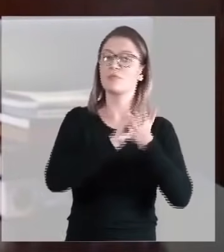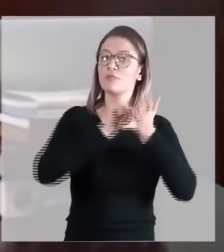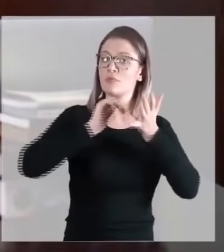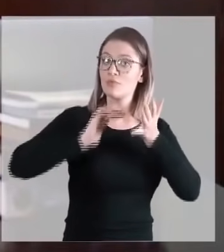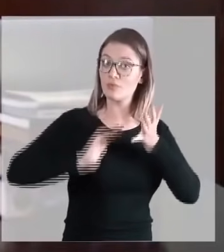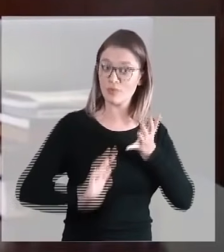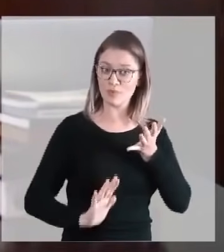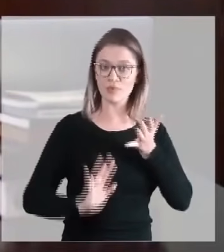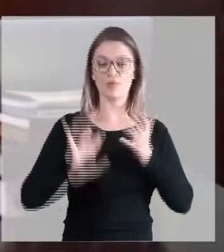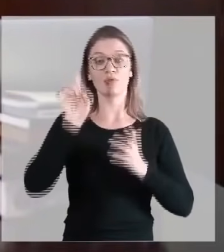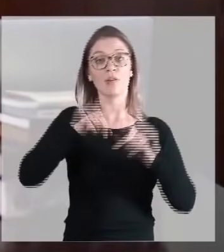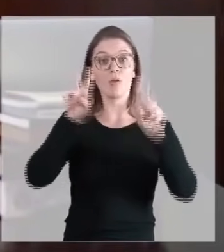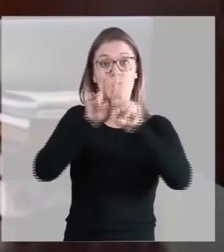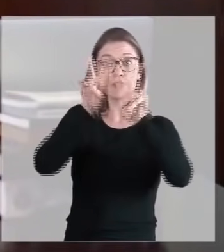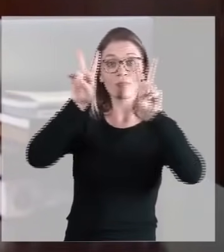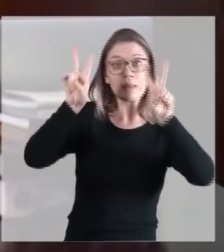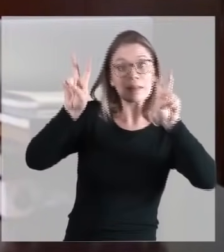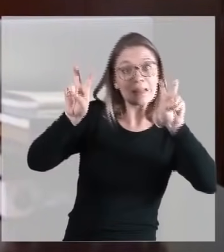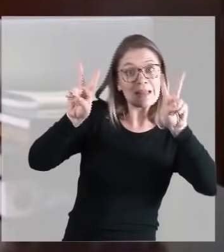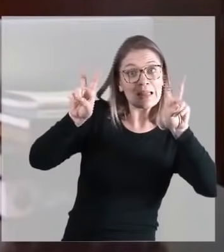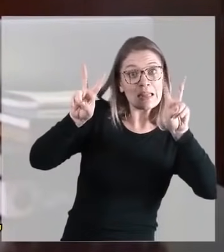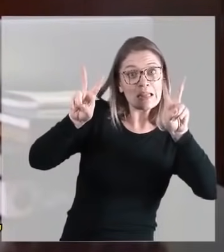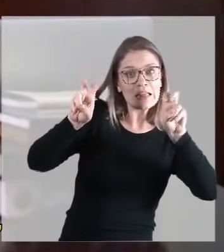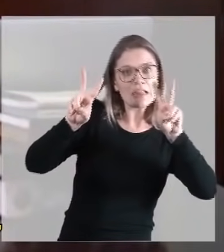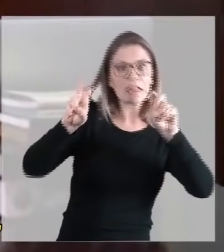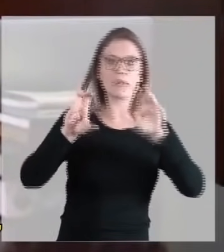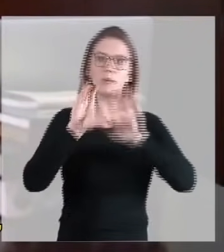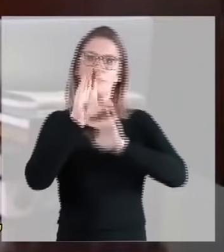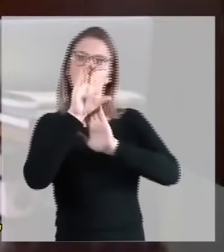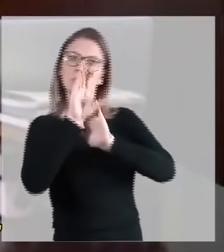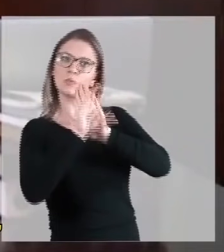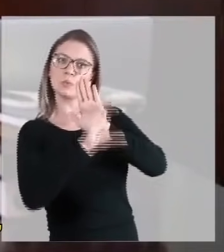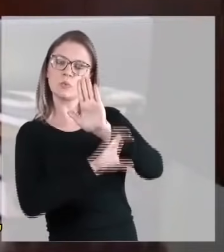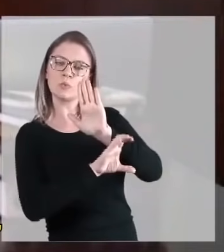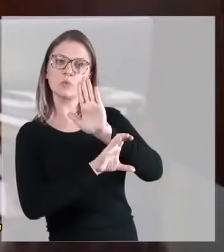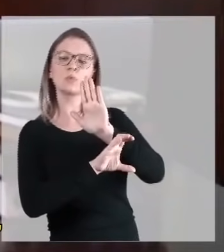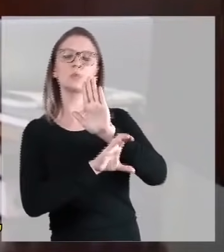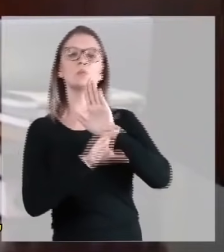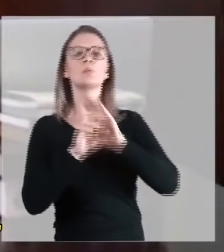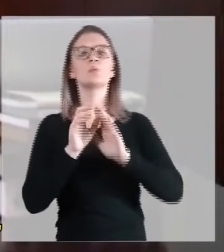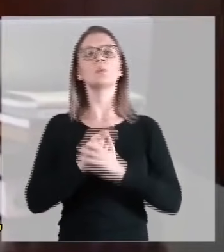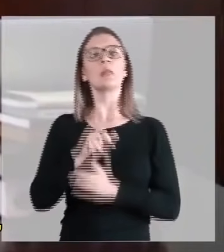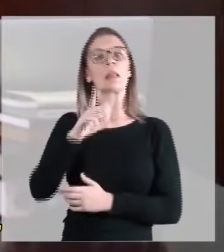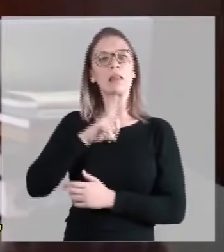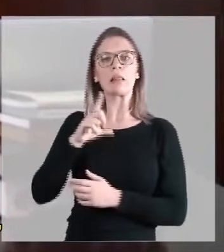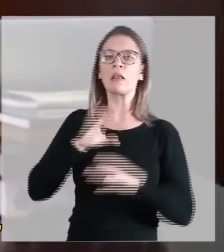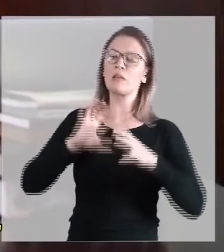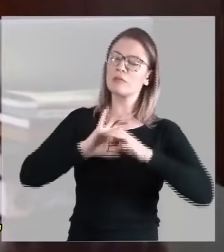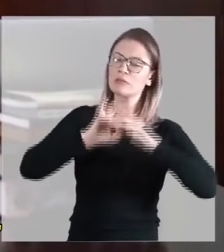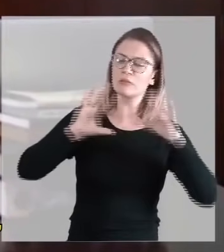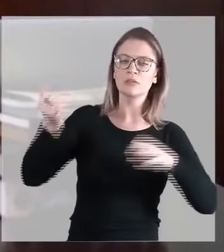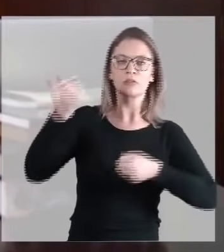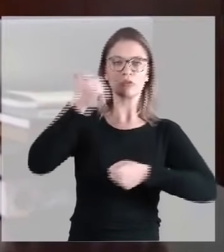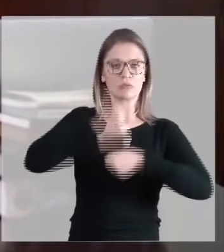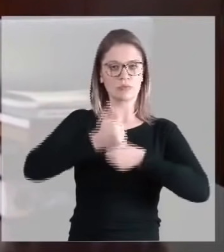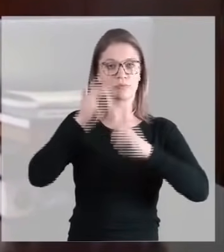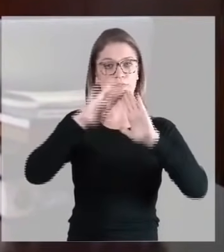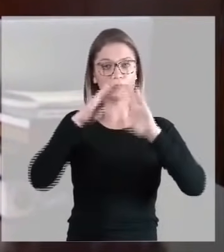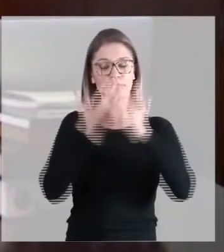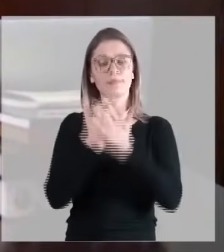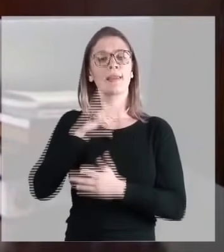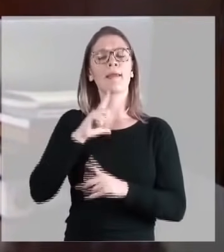atividade, que deve ser um tema transversal do currículo, deve ter sido incluído lá com autorização da direção da escola, tem